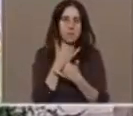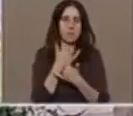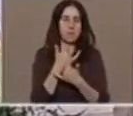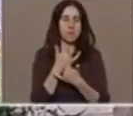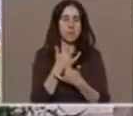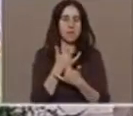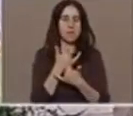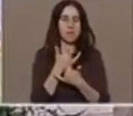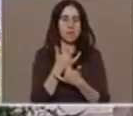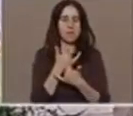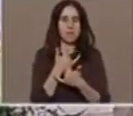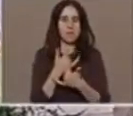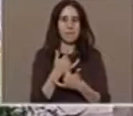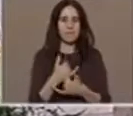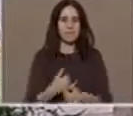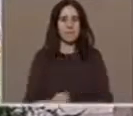aleluia.